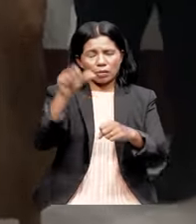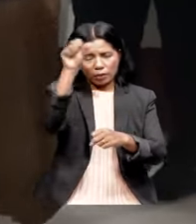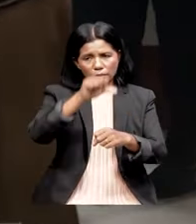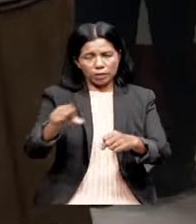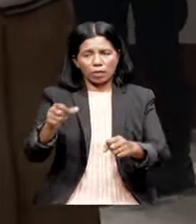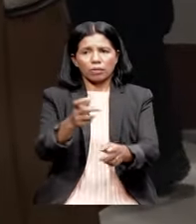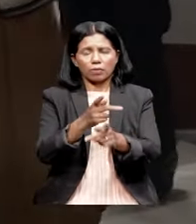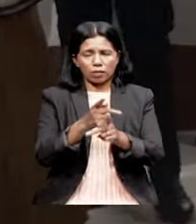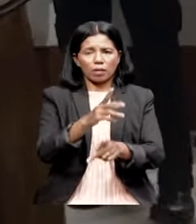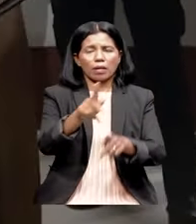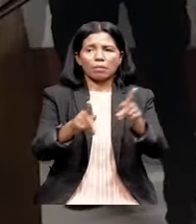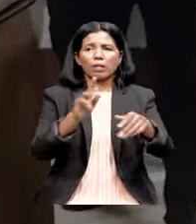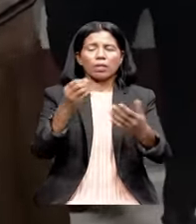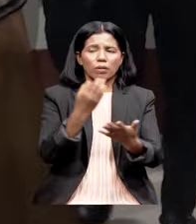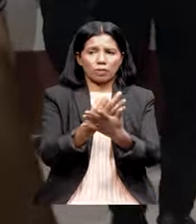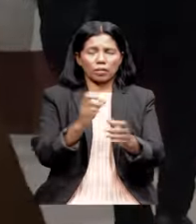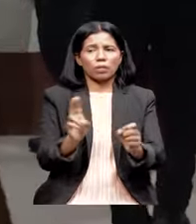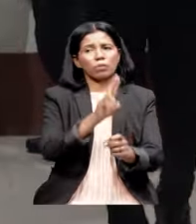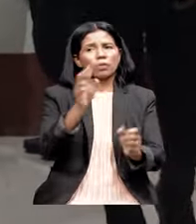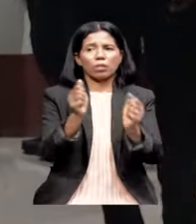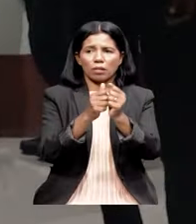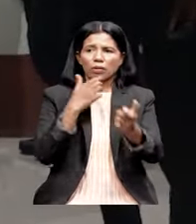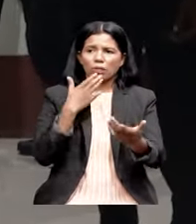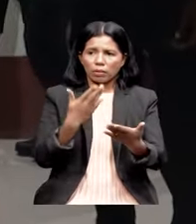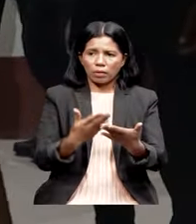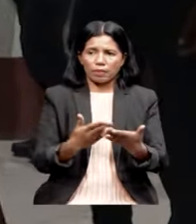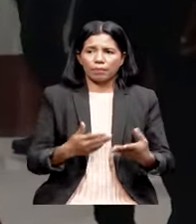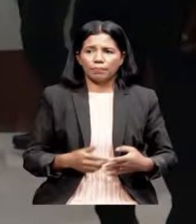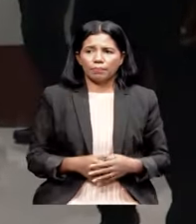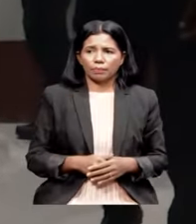asegura katak povu nia osan tenki jere hodiak. Aderit Simenes, Benwina Simenes, ZMN.